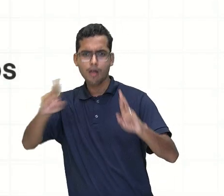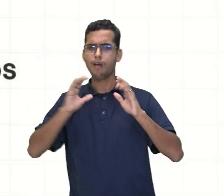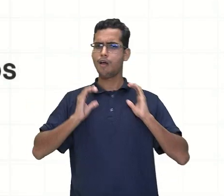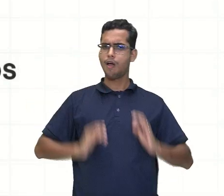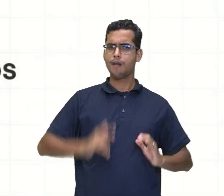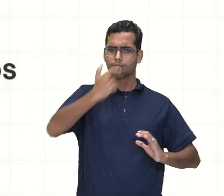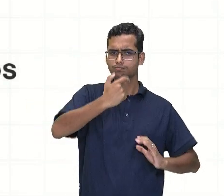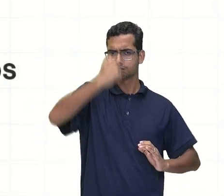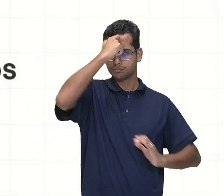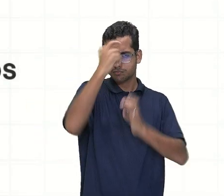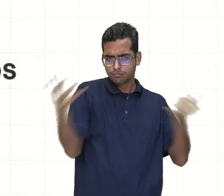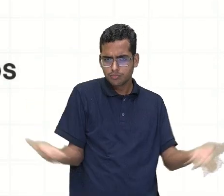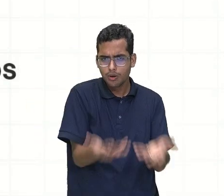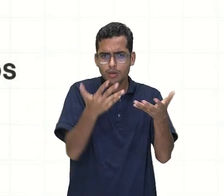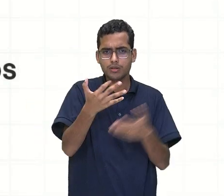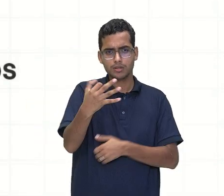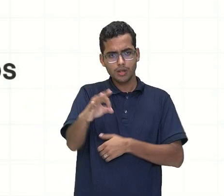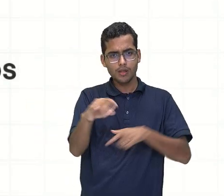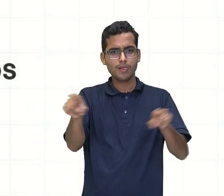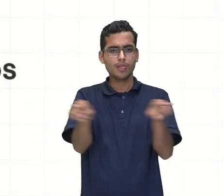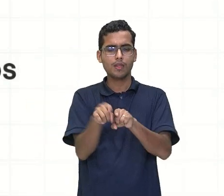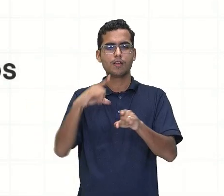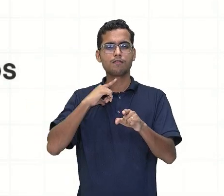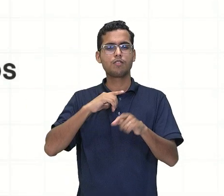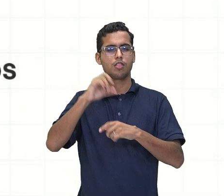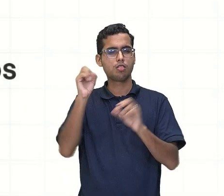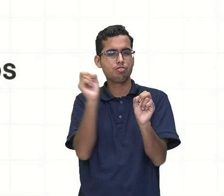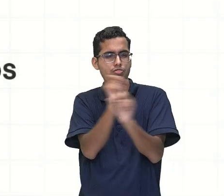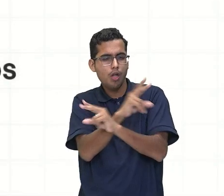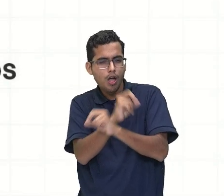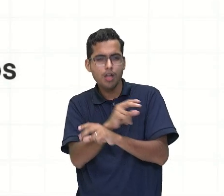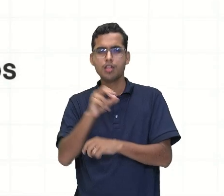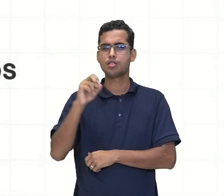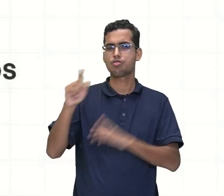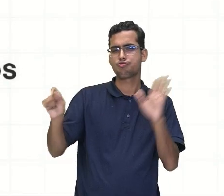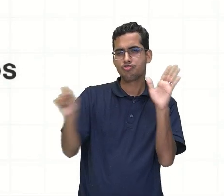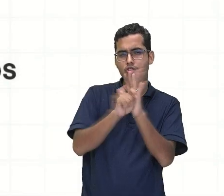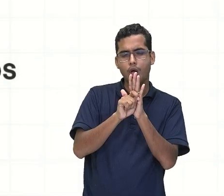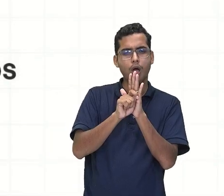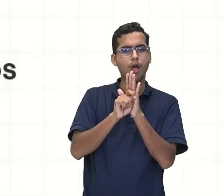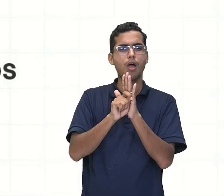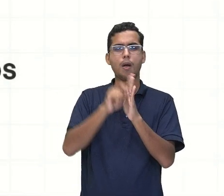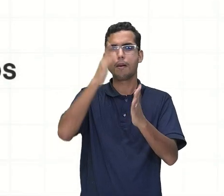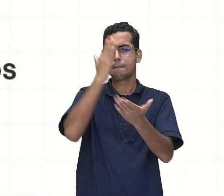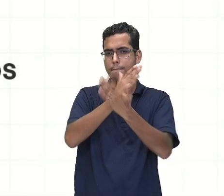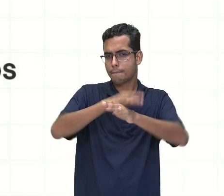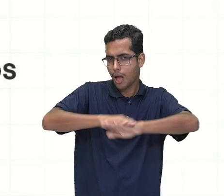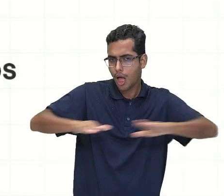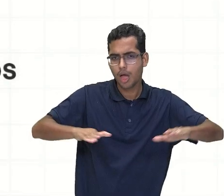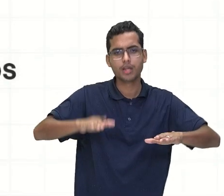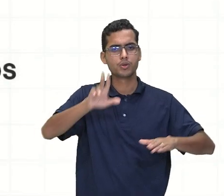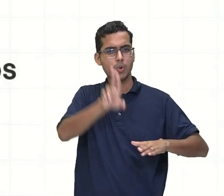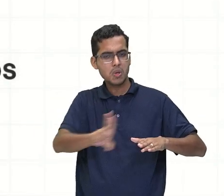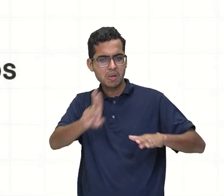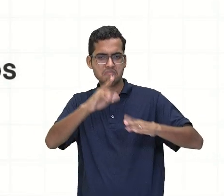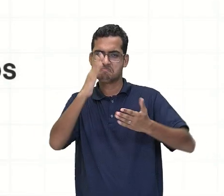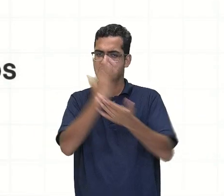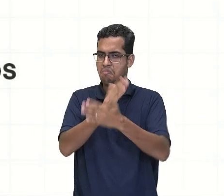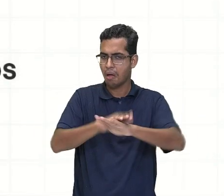saudáveis, com a abstinência de substâncias nocivas, o cuidado com o corpo, a moderação em